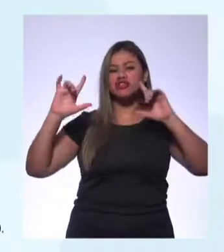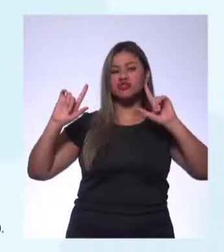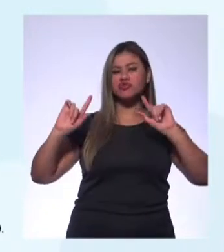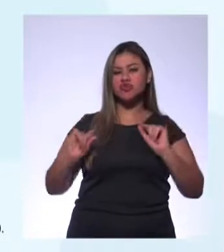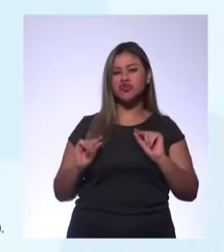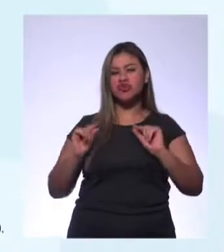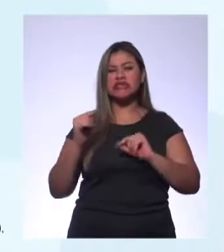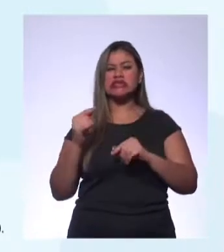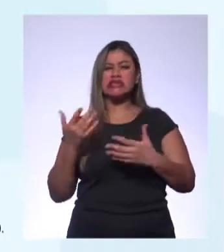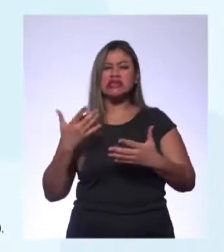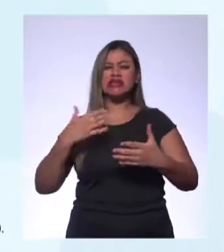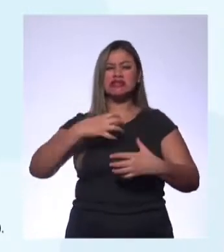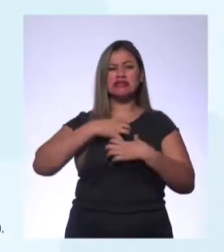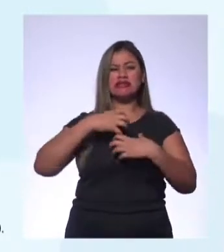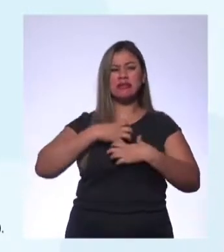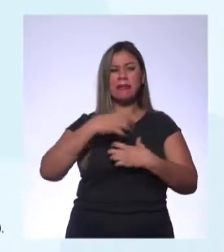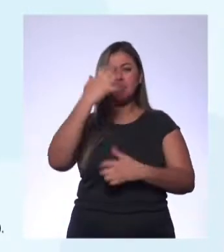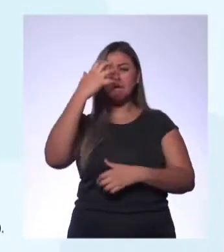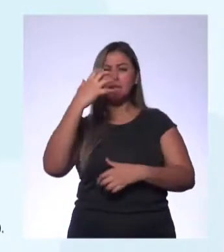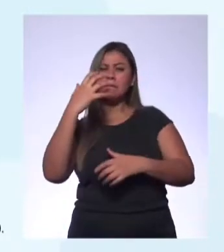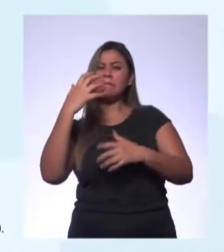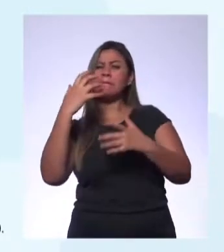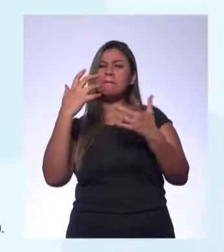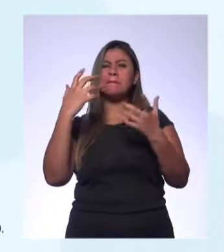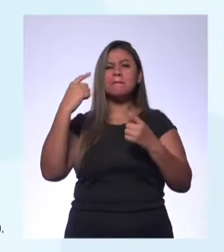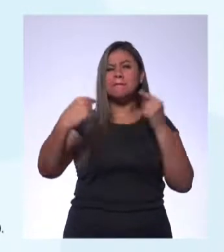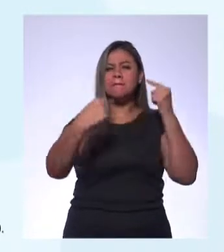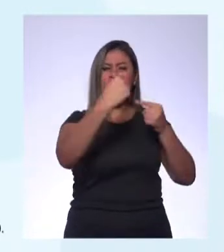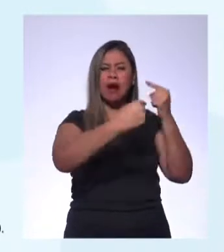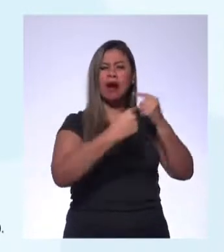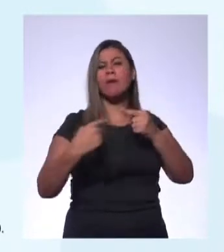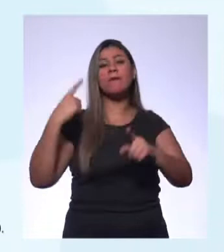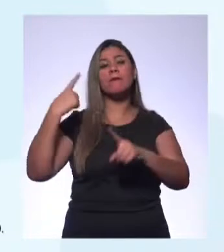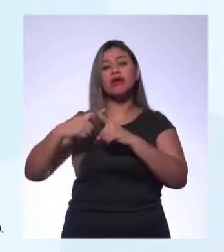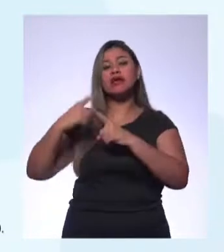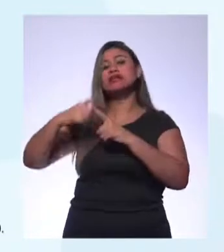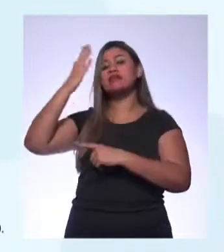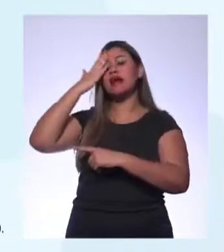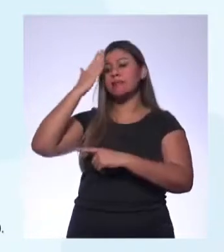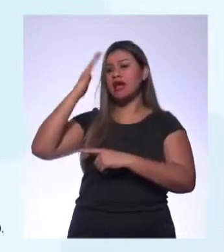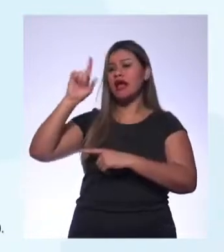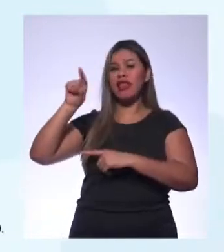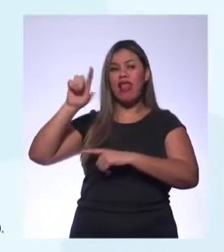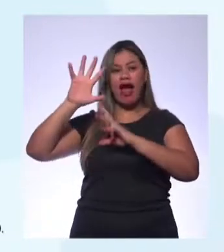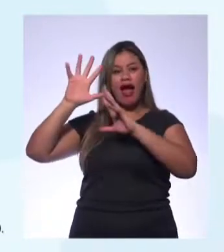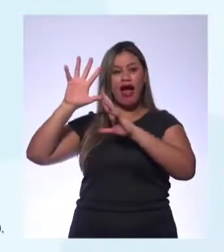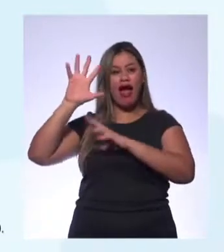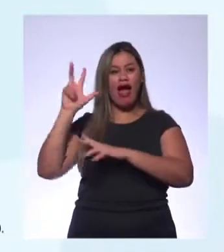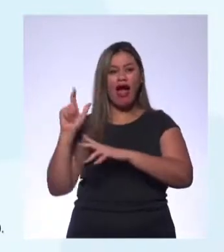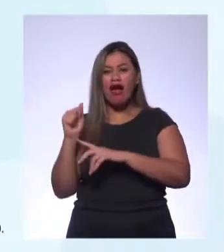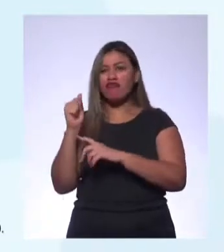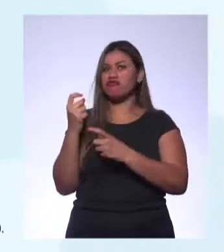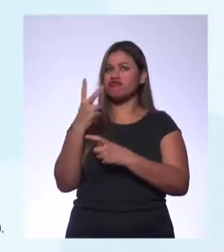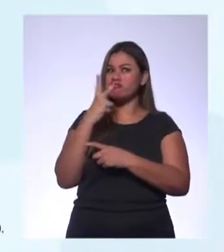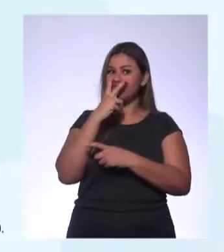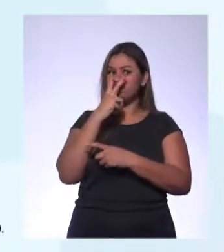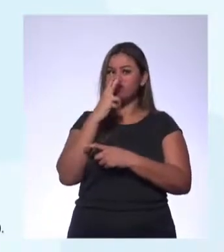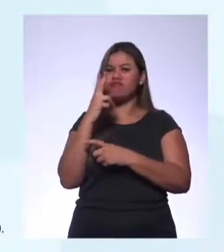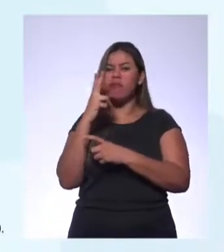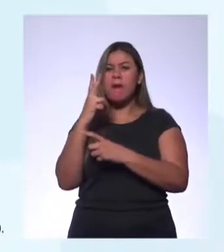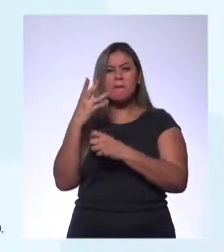diminuída naquele clima de rivalidade, porque eles sabiam que o continente africano tinha muitas potencialidades ali,